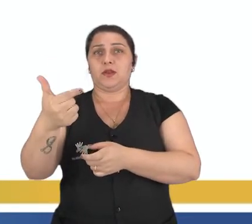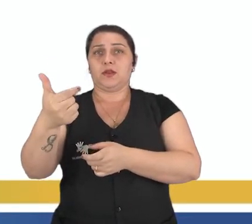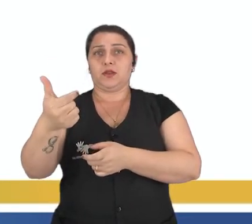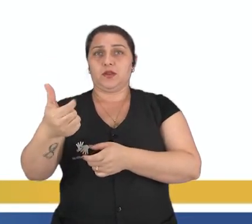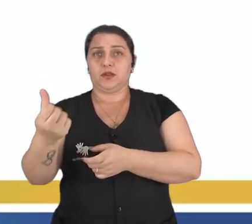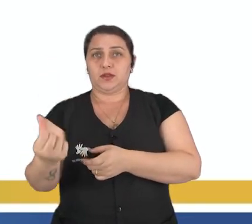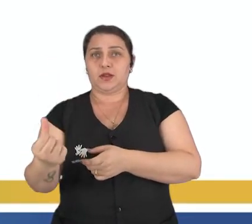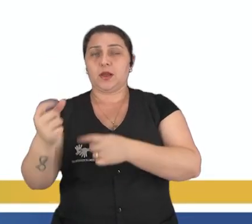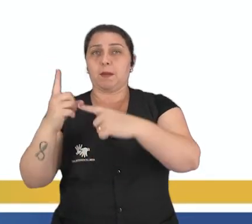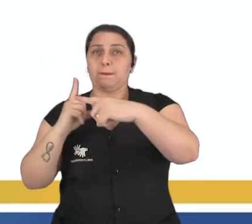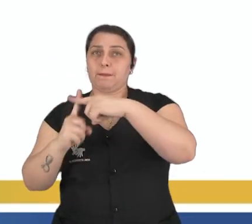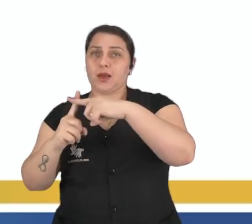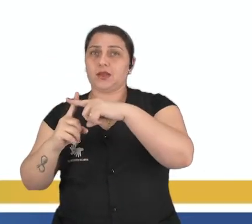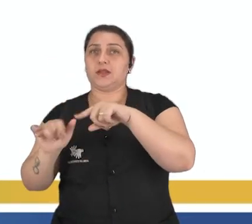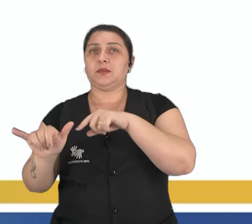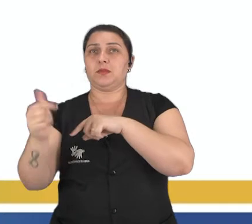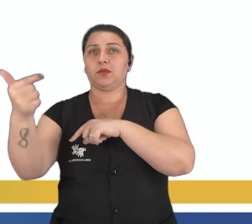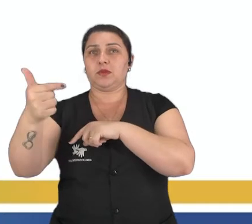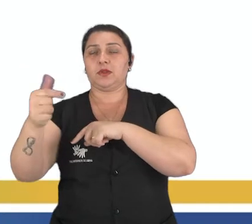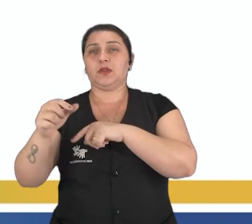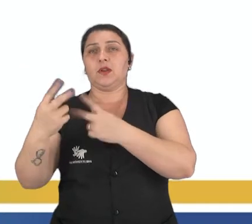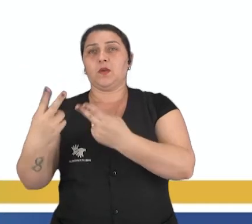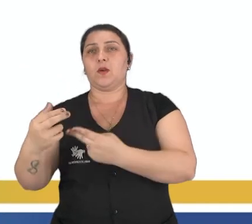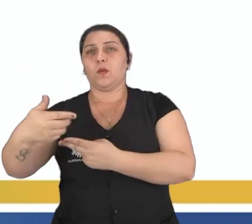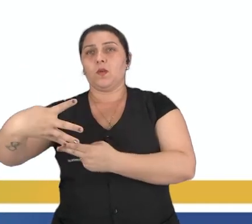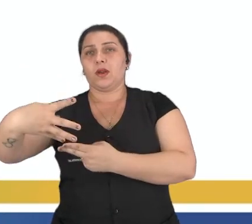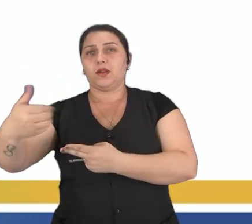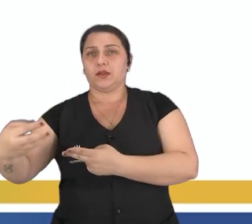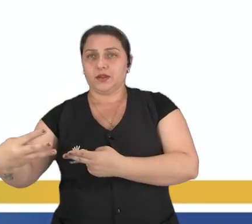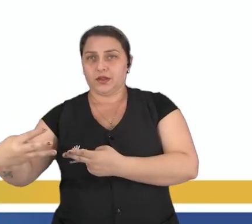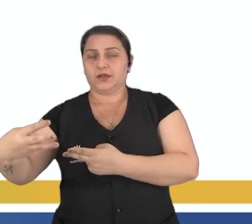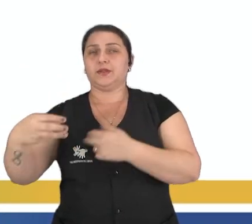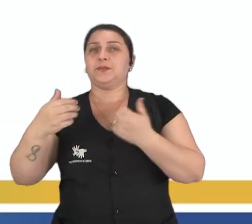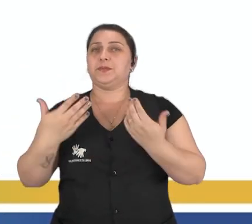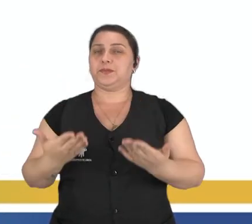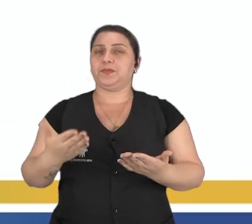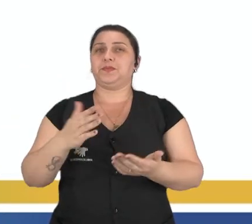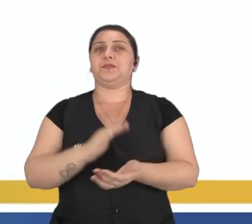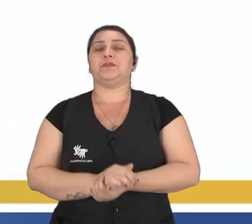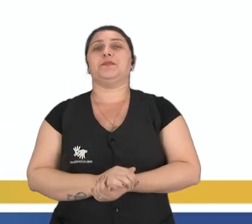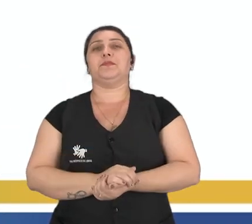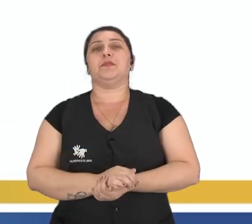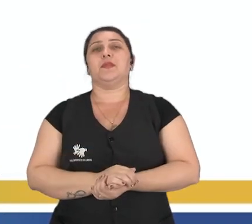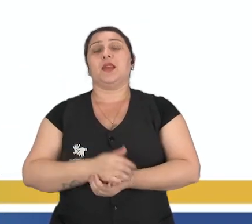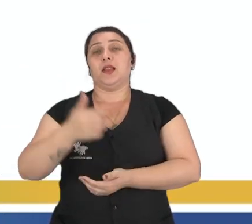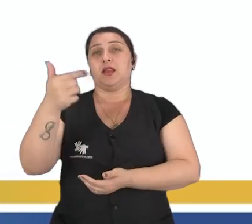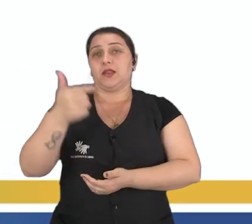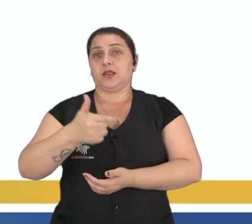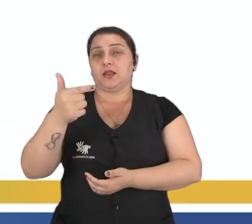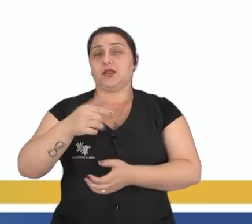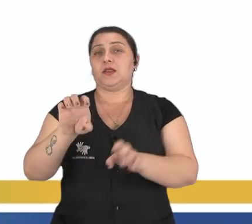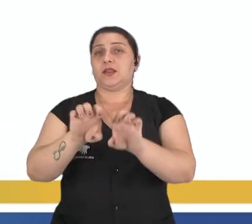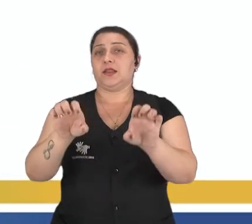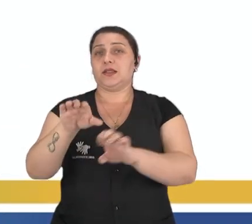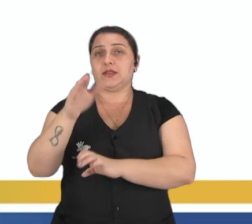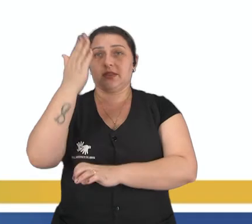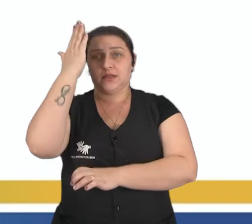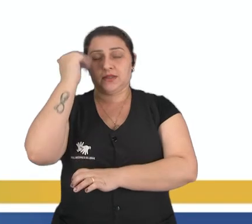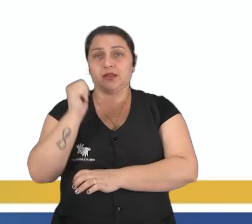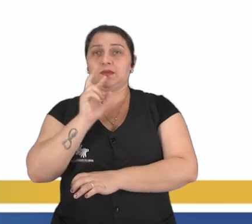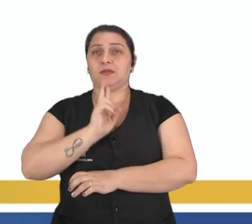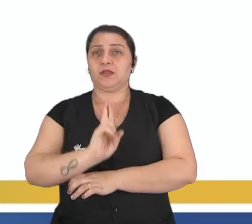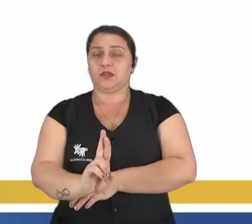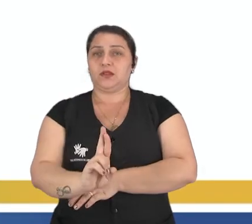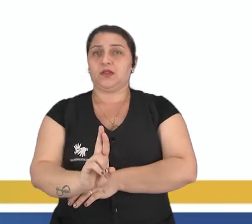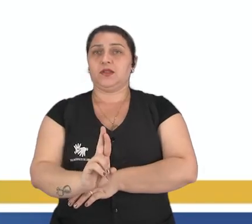menos 16 mais y² igual a 43. Essa segunda equação você sabe resolver, que é